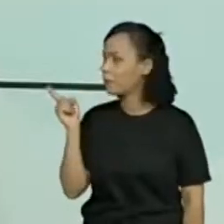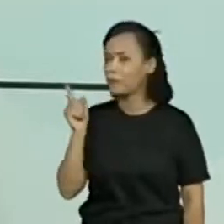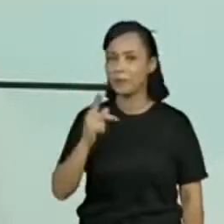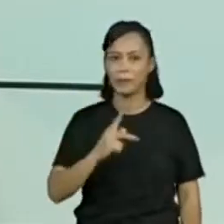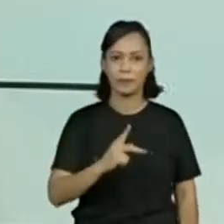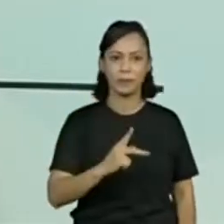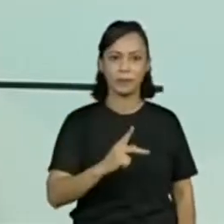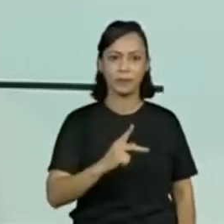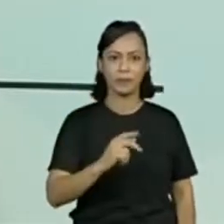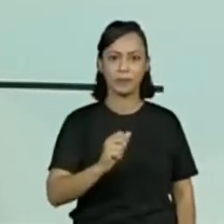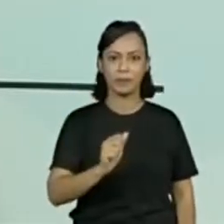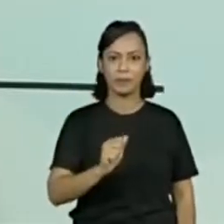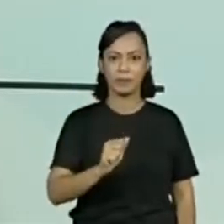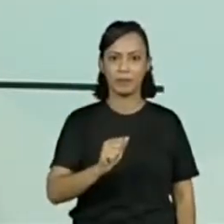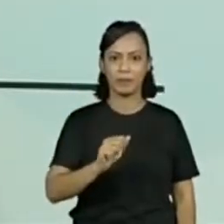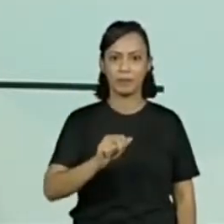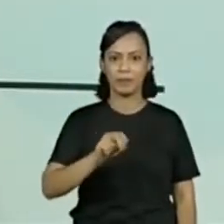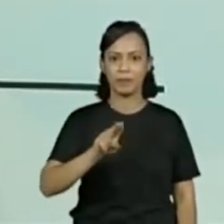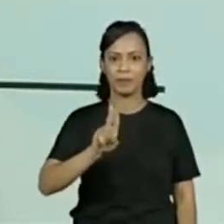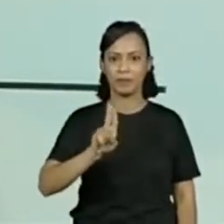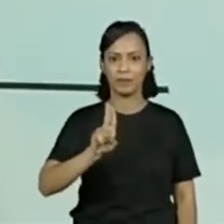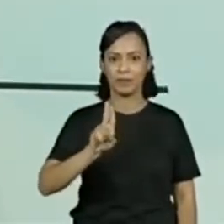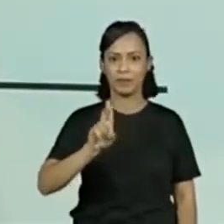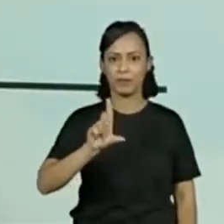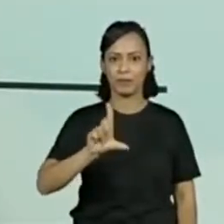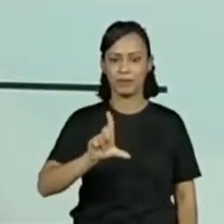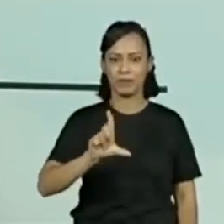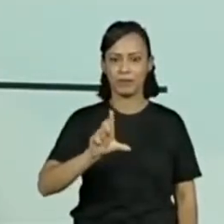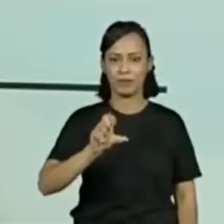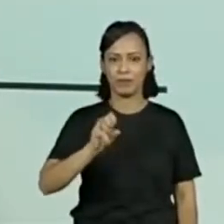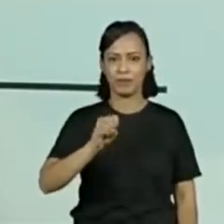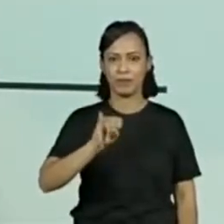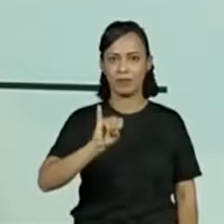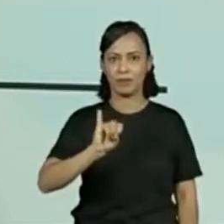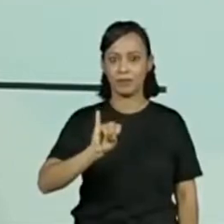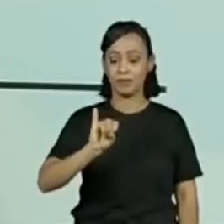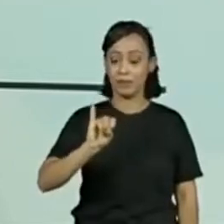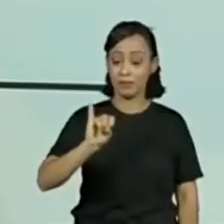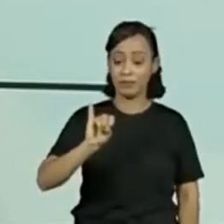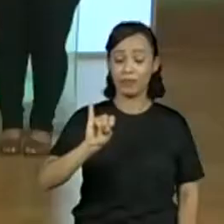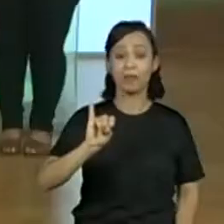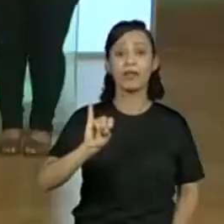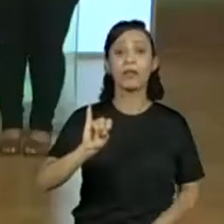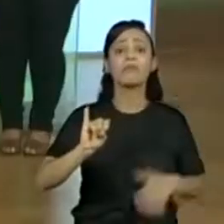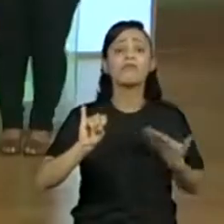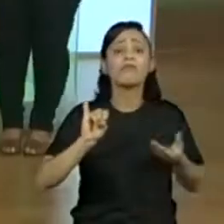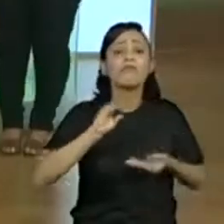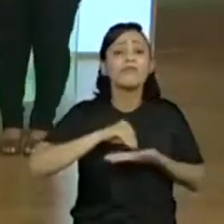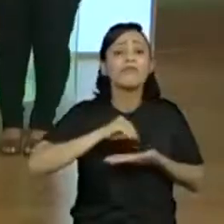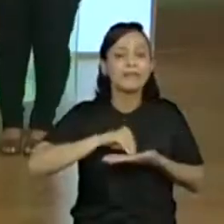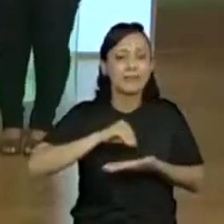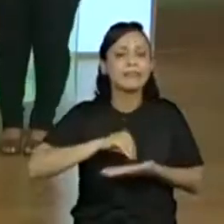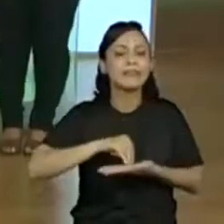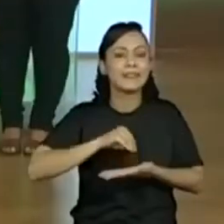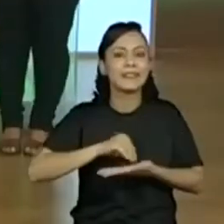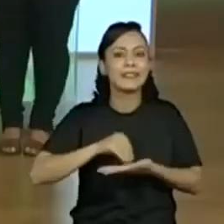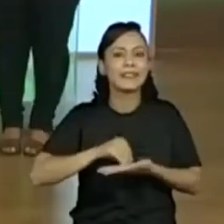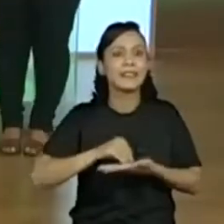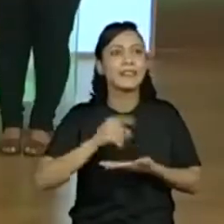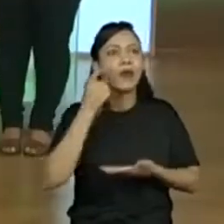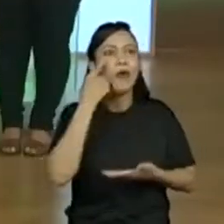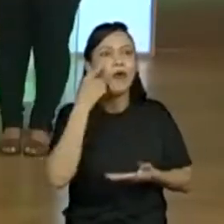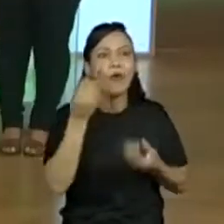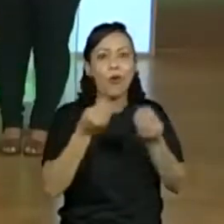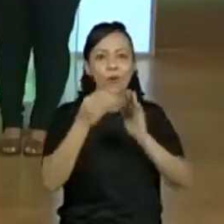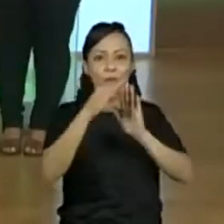épaules sabe que falaram para gente Para gente usar o livro da lista polida o livro da lista Olha